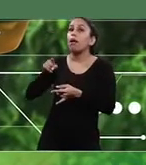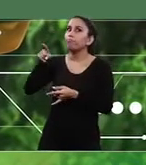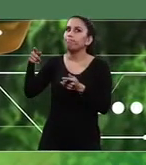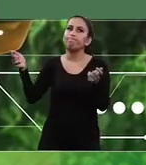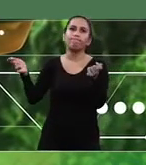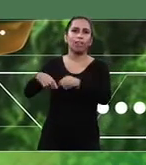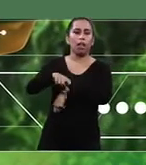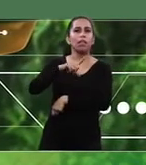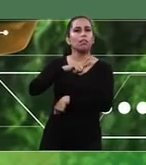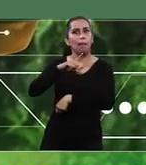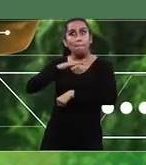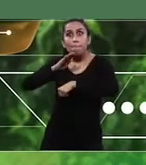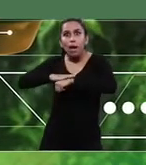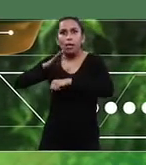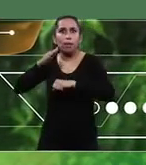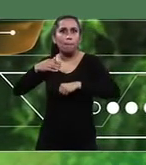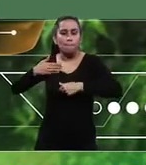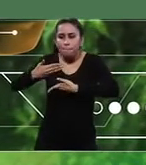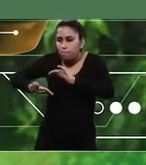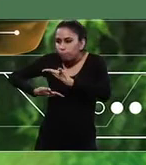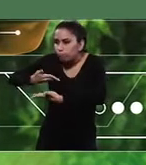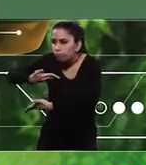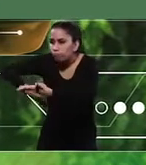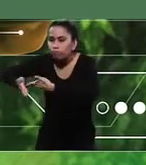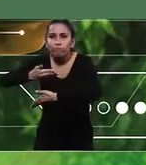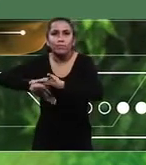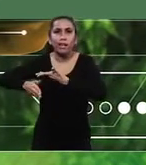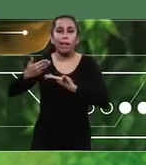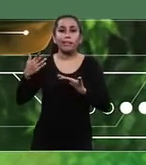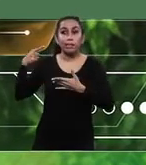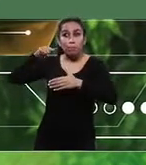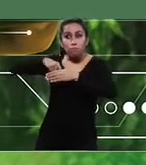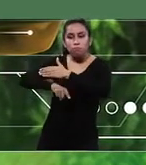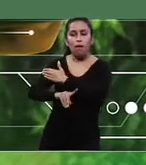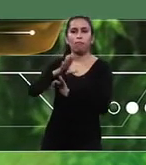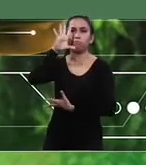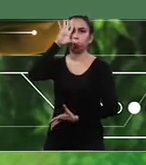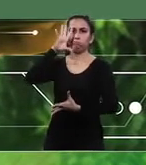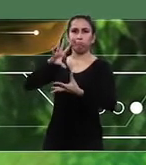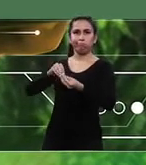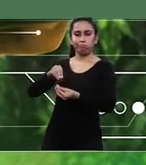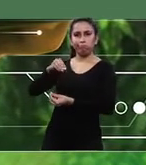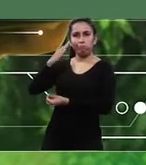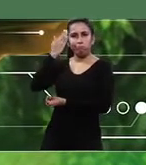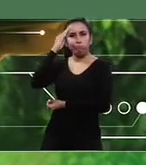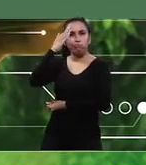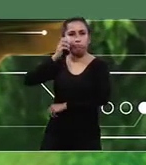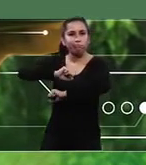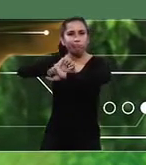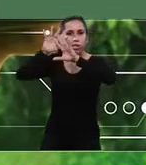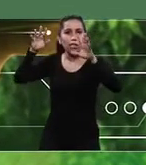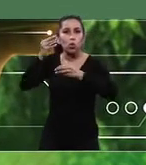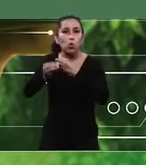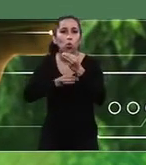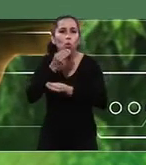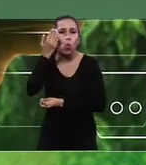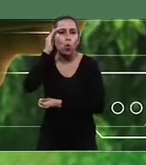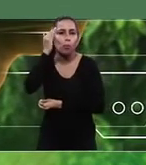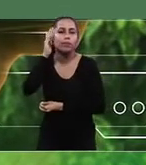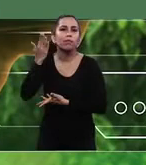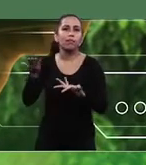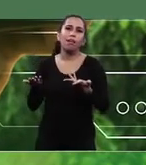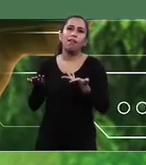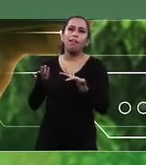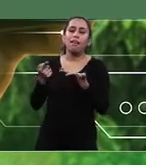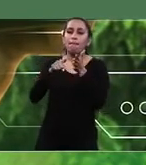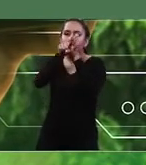com mais profundidade nessas oportunidades e entender mais a fundo como podemos explorá-las e onde explorar